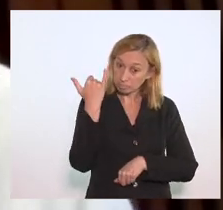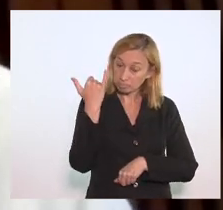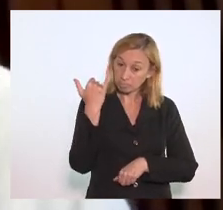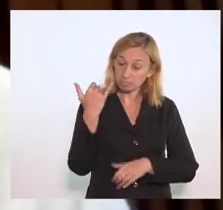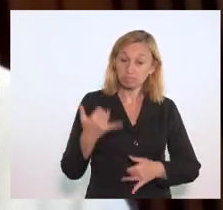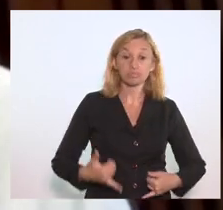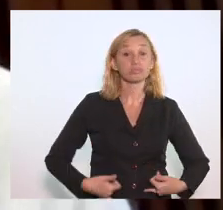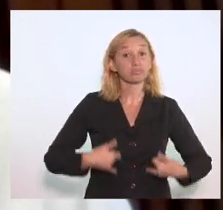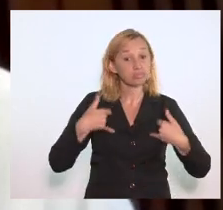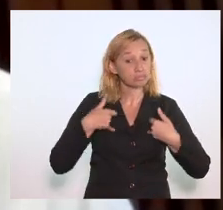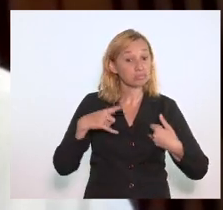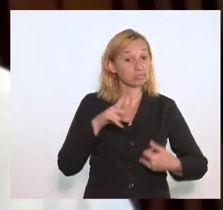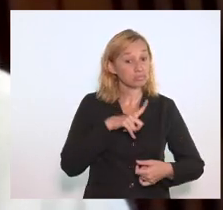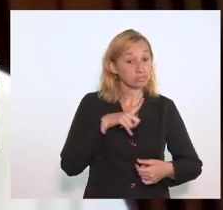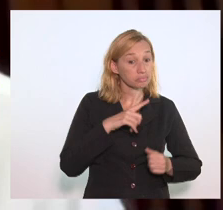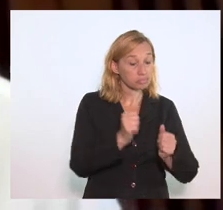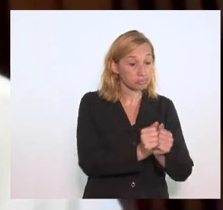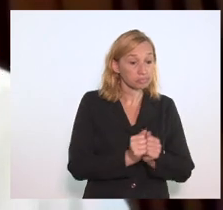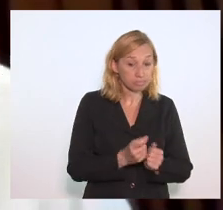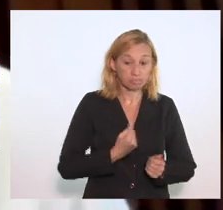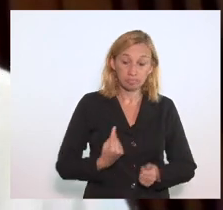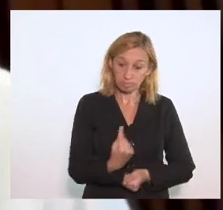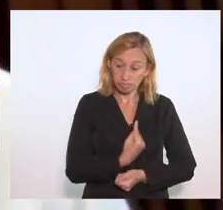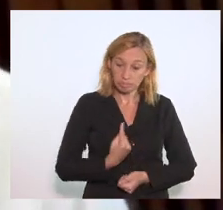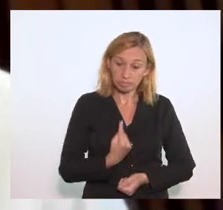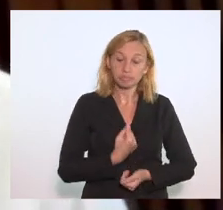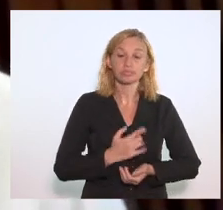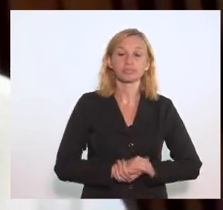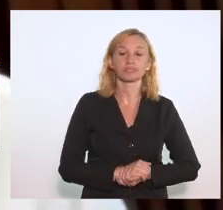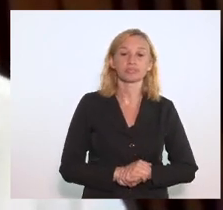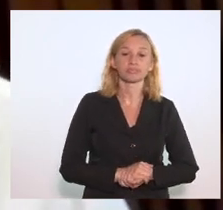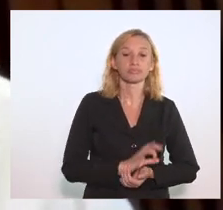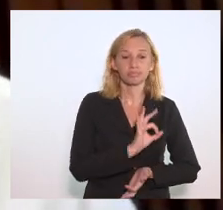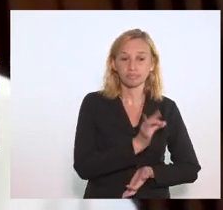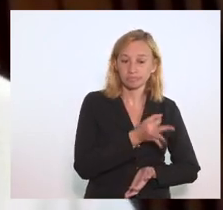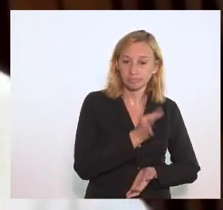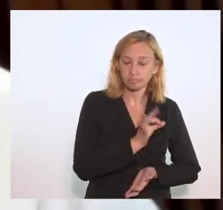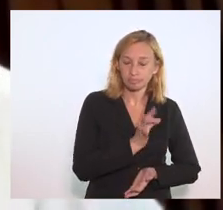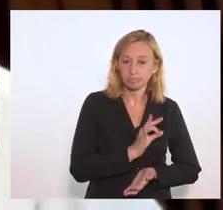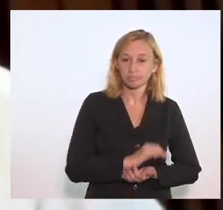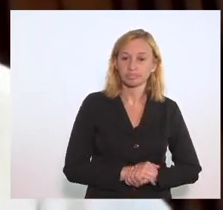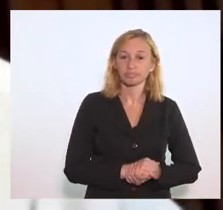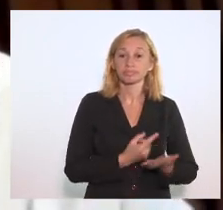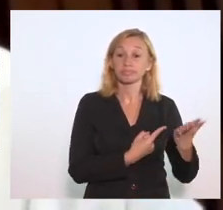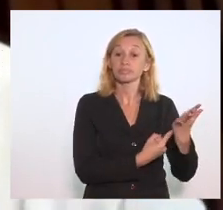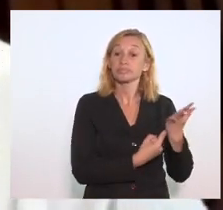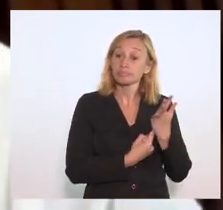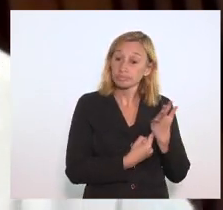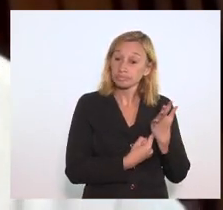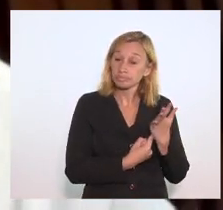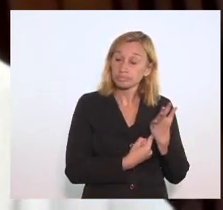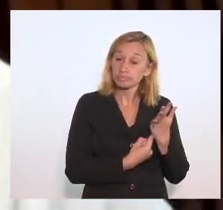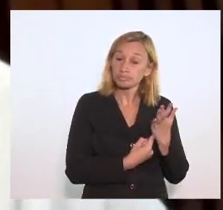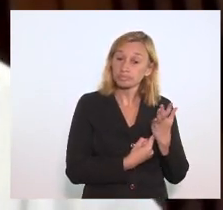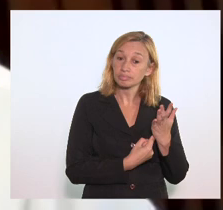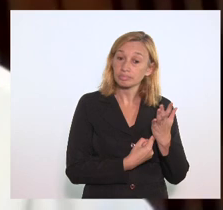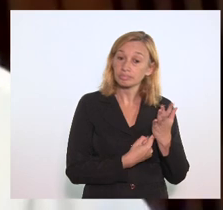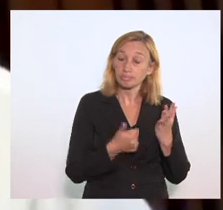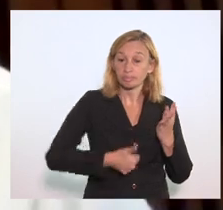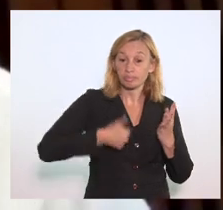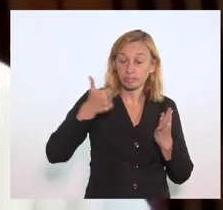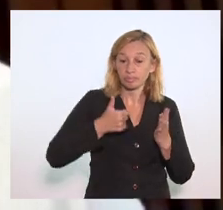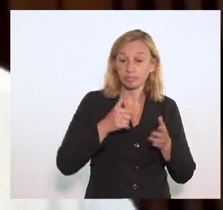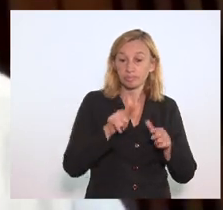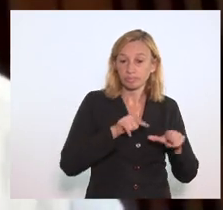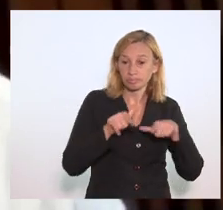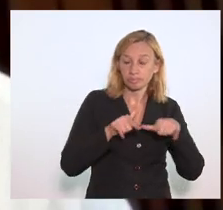nessa CPI tê-lo presente conosco, doutor Rodrigo, que certamente vai nos ajudar, vai abrilhantar o trabalho,